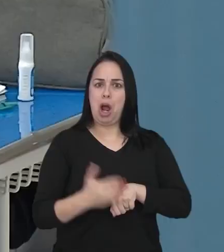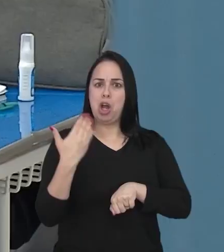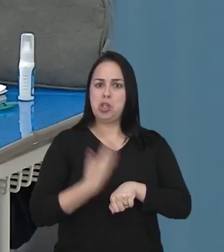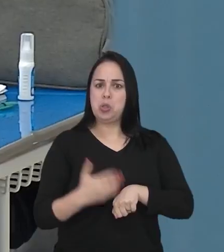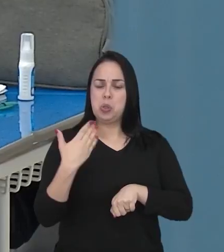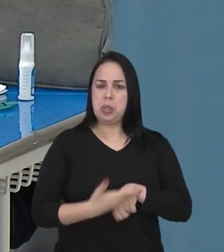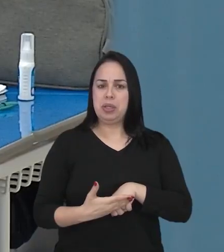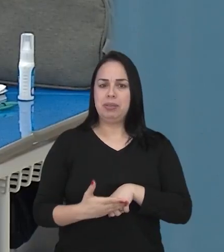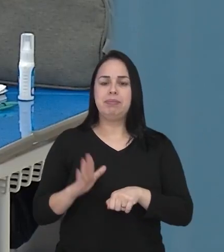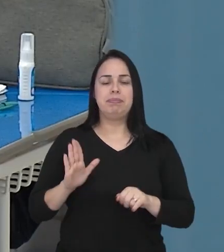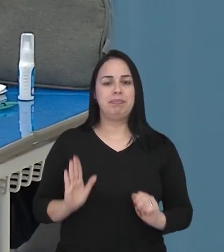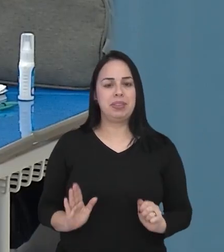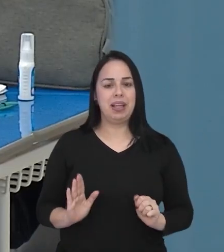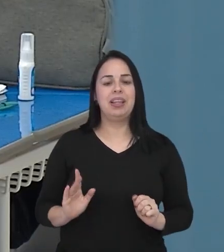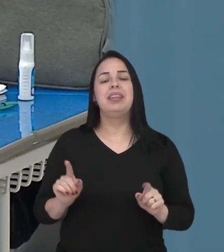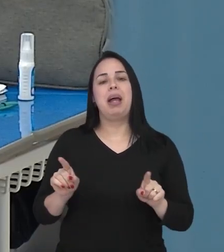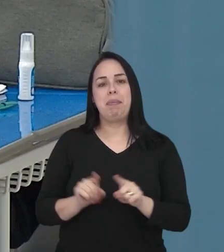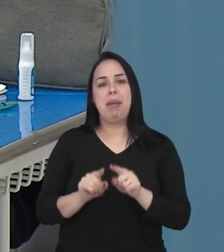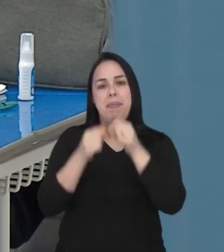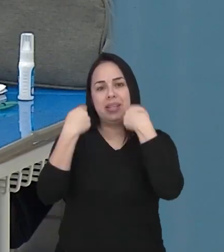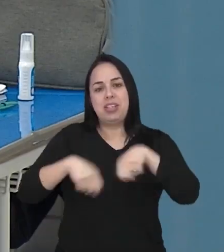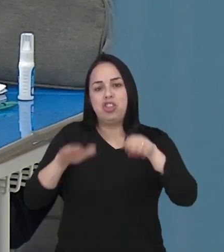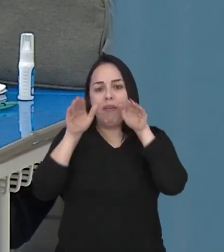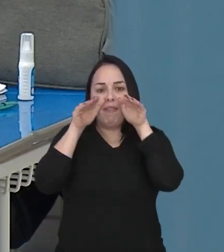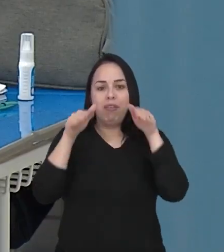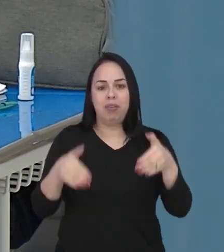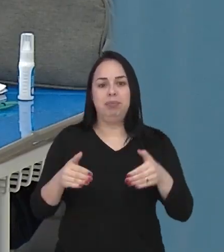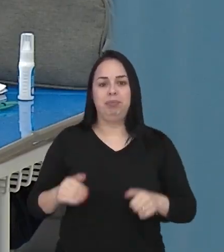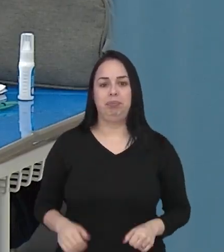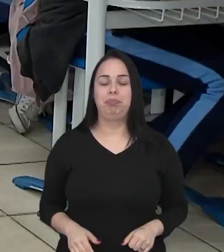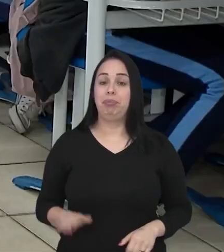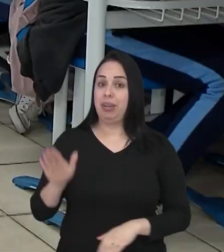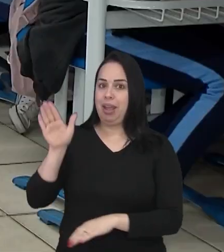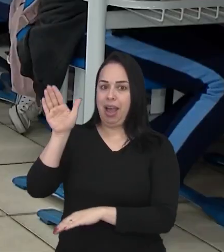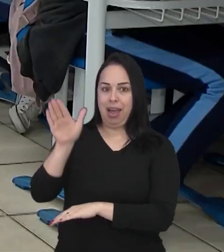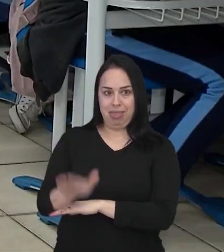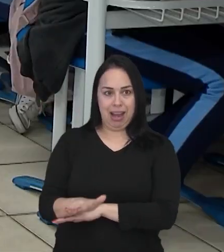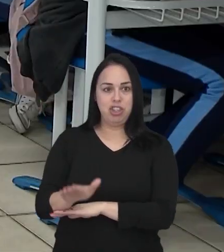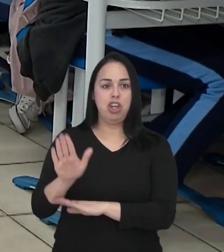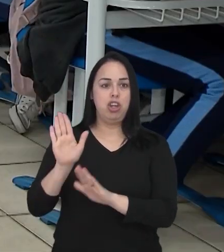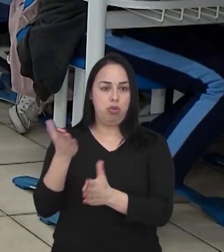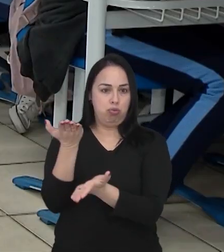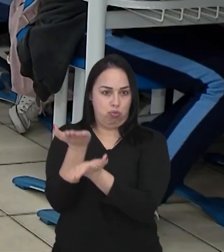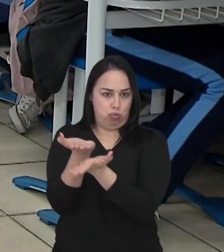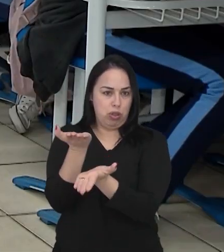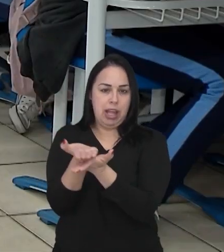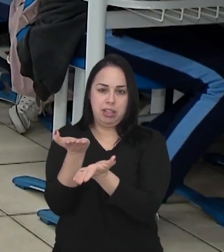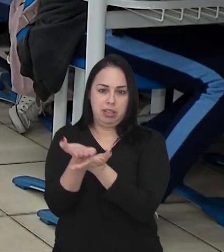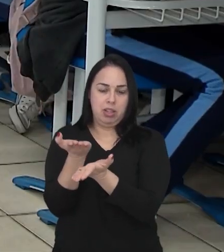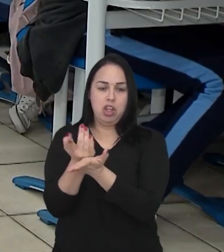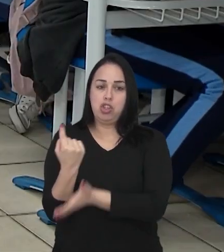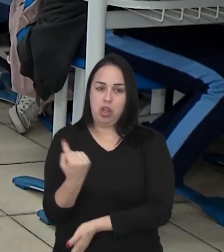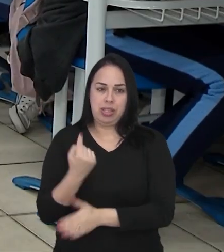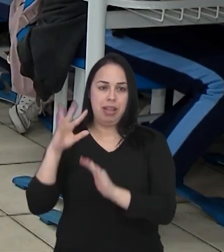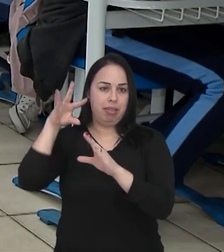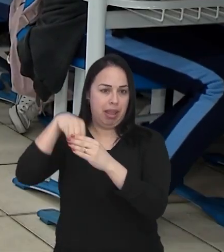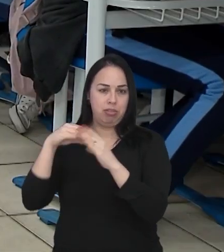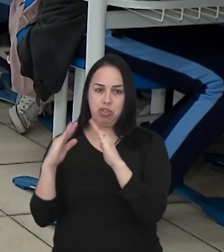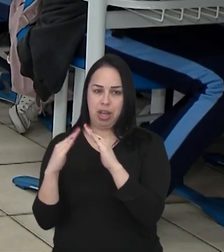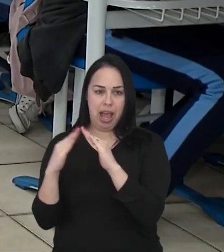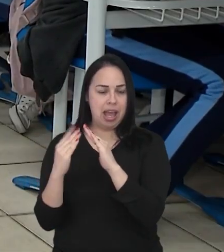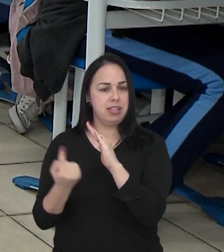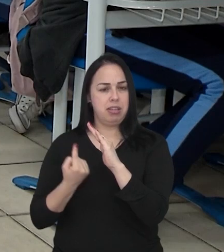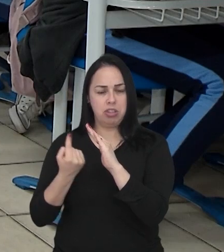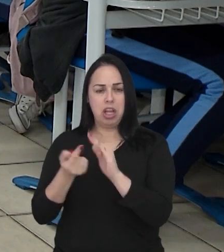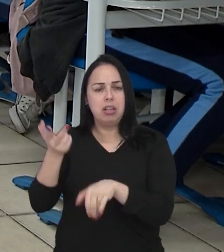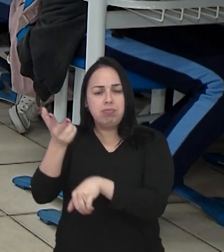dele. E para se manter em forma, não pode faltar dedicação. À tarde eu já estudava, sozinho em